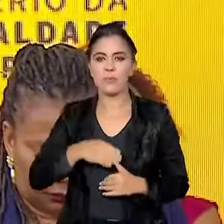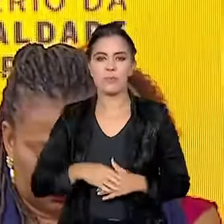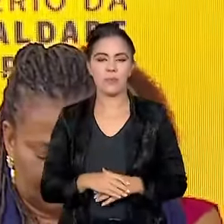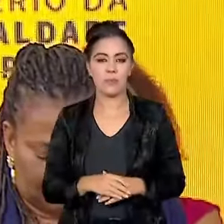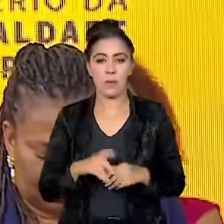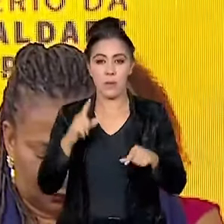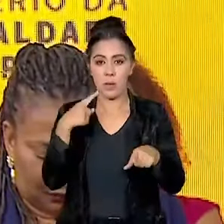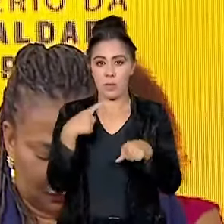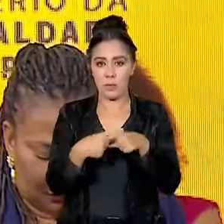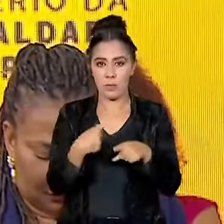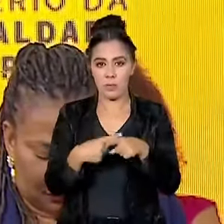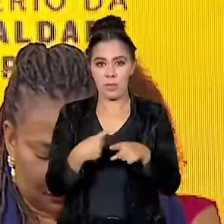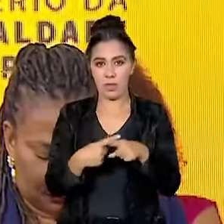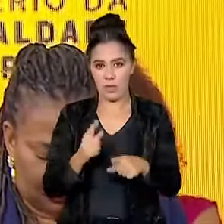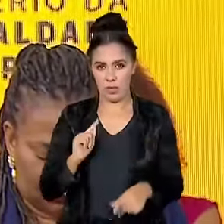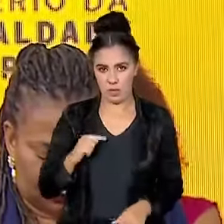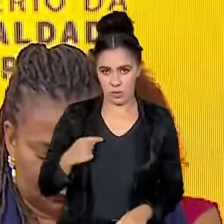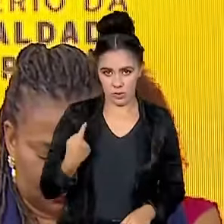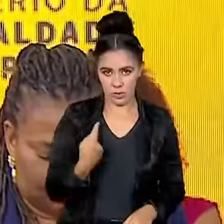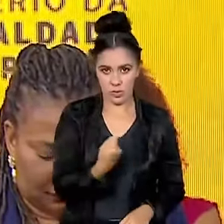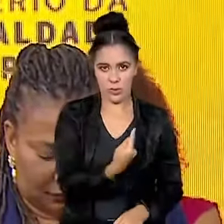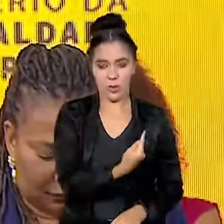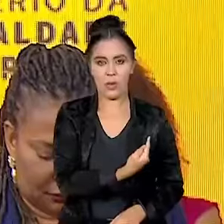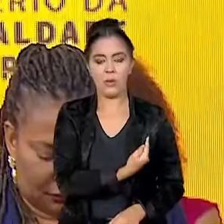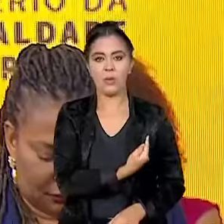porque todos nós...